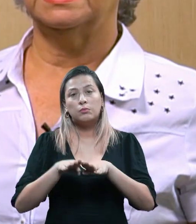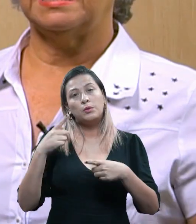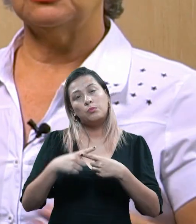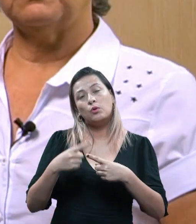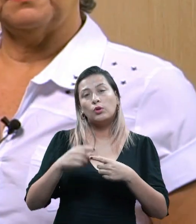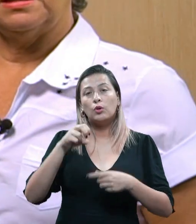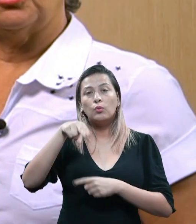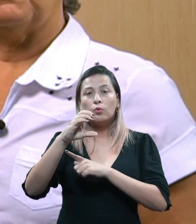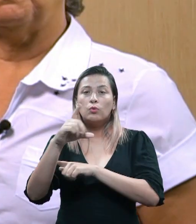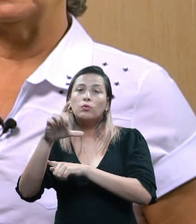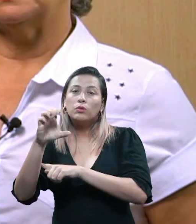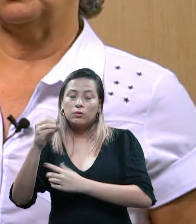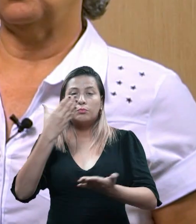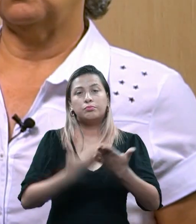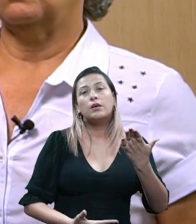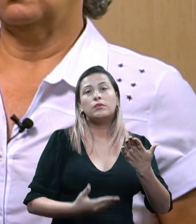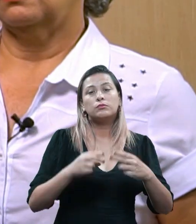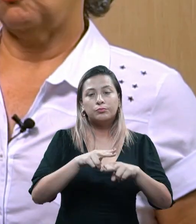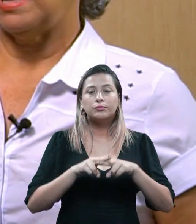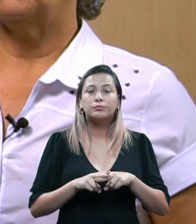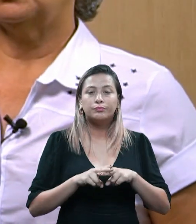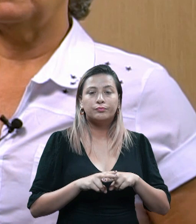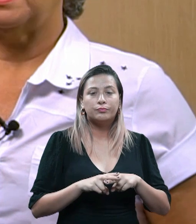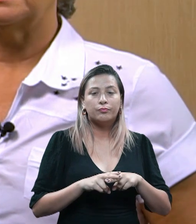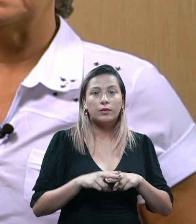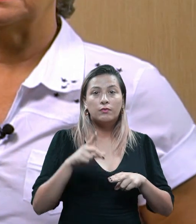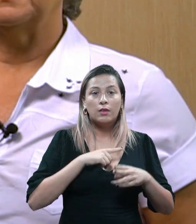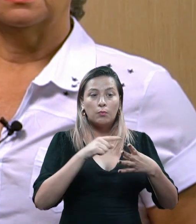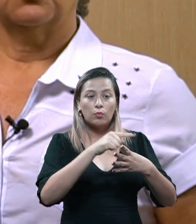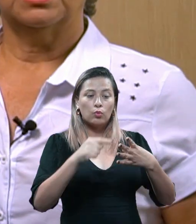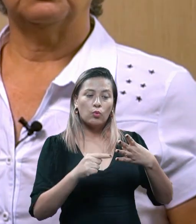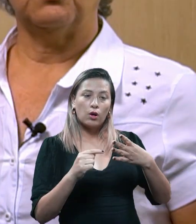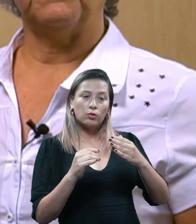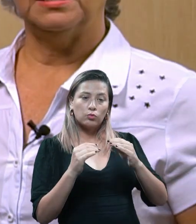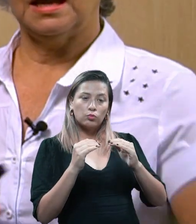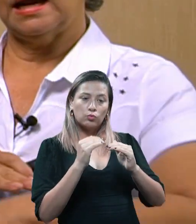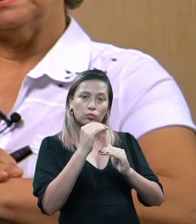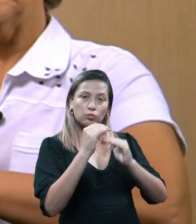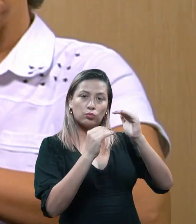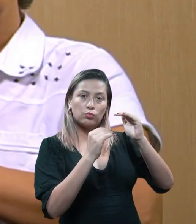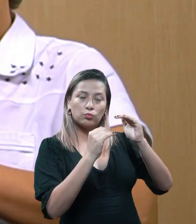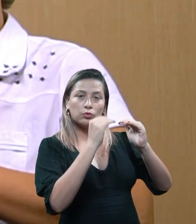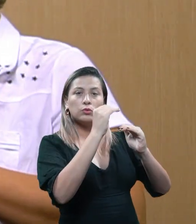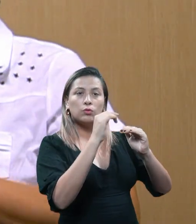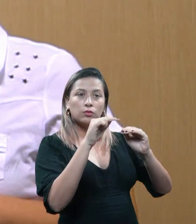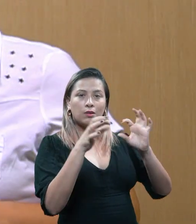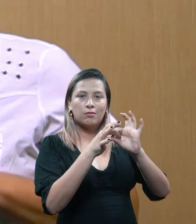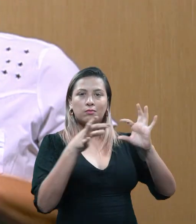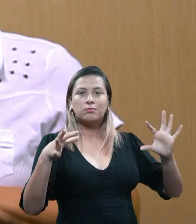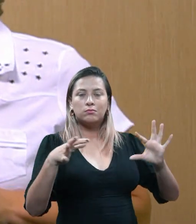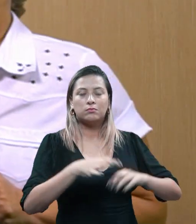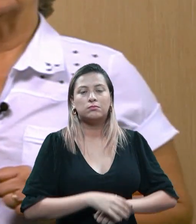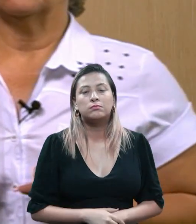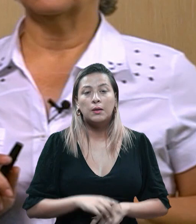e gradativamente vão passando por 4 camadas, quando por fim elas se desprendem.